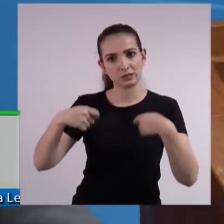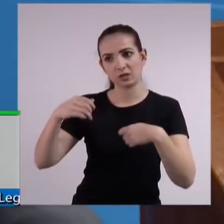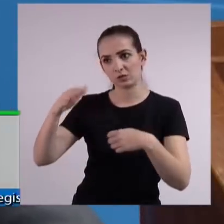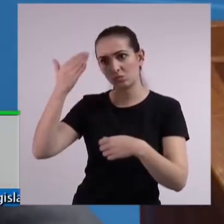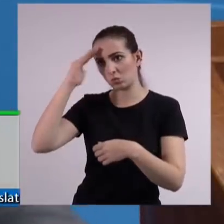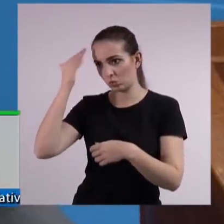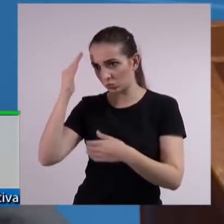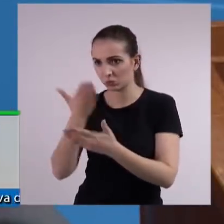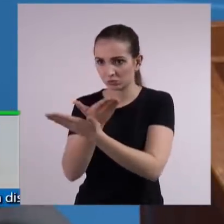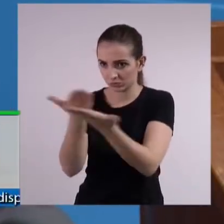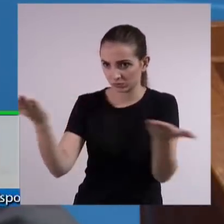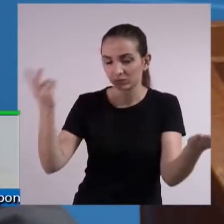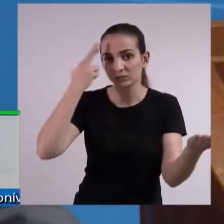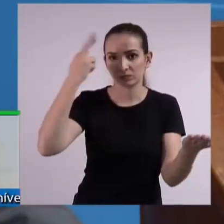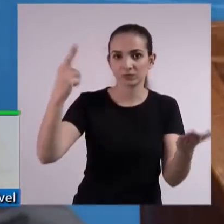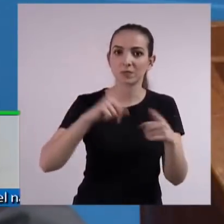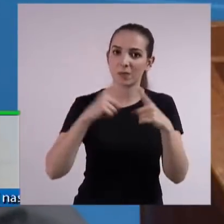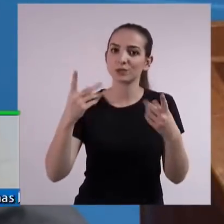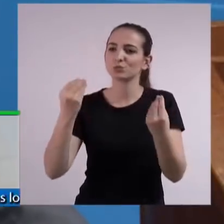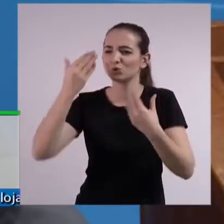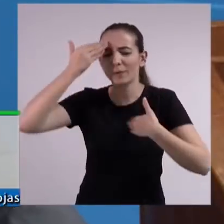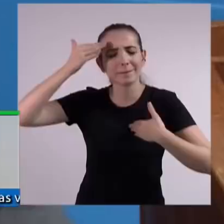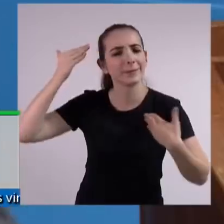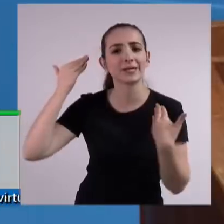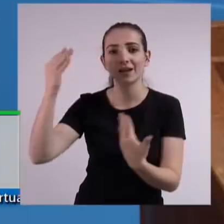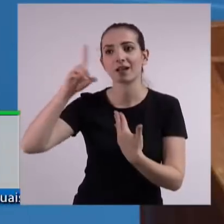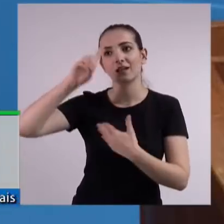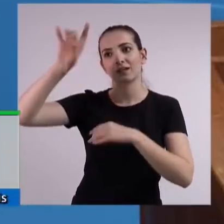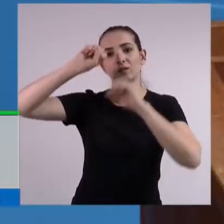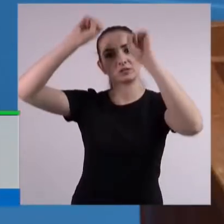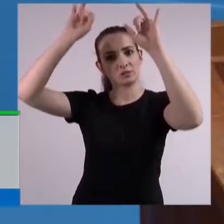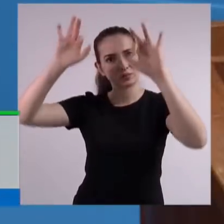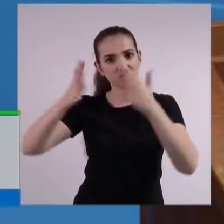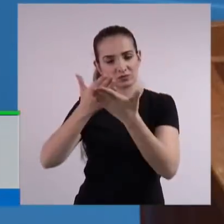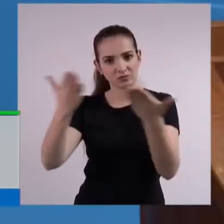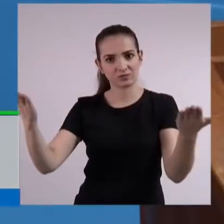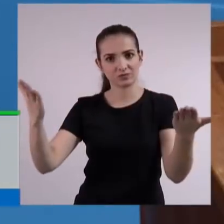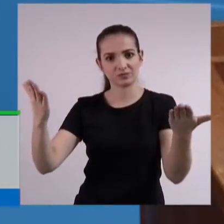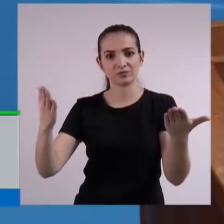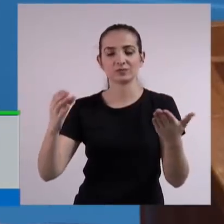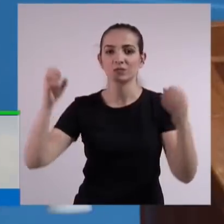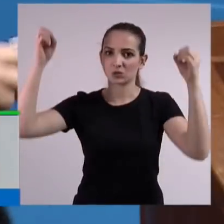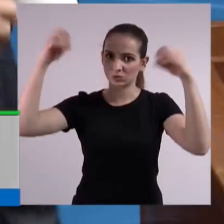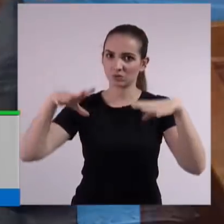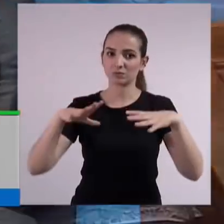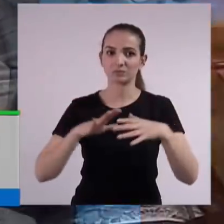compreensão de todos os senhores. Muito obrigado, que Deus nos ilumine e nos abençoe.